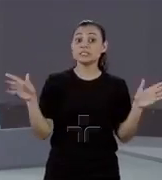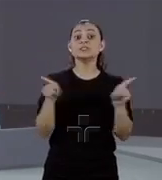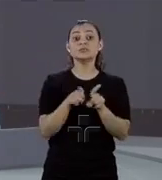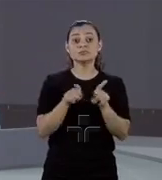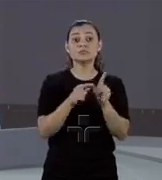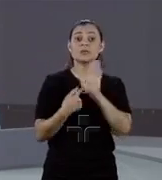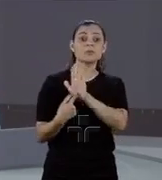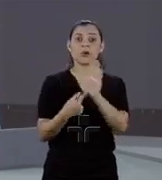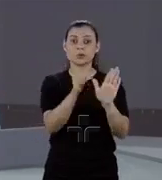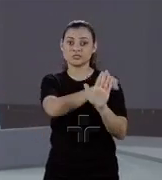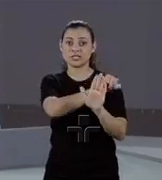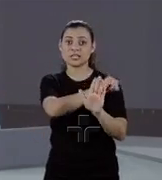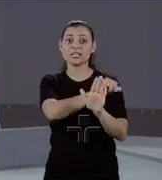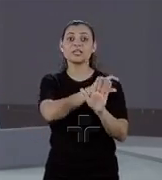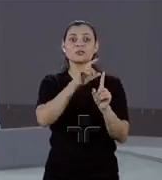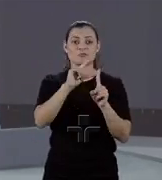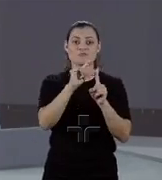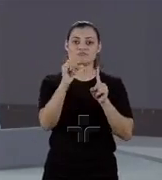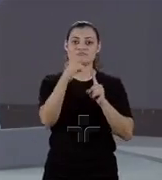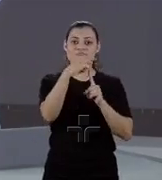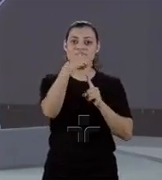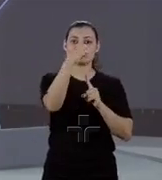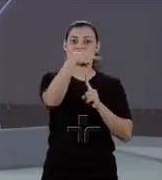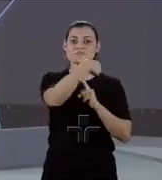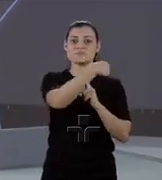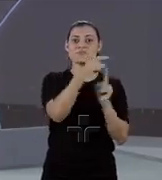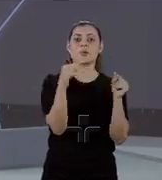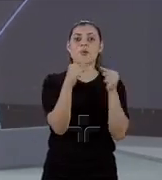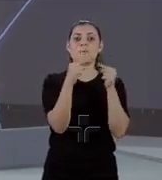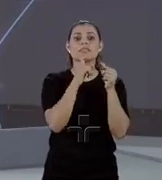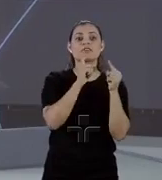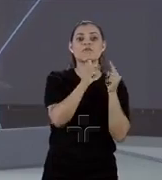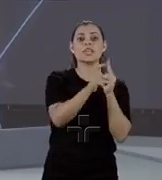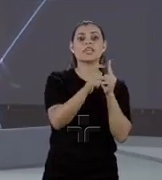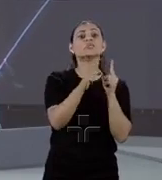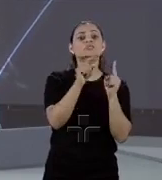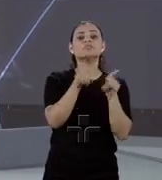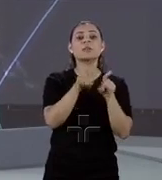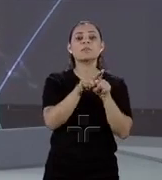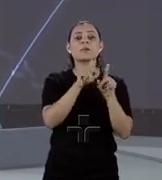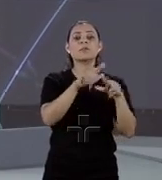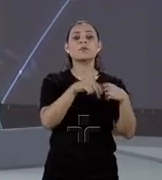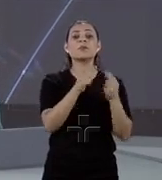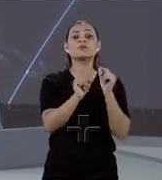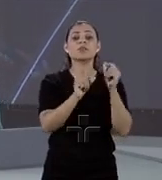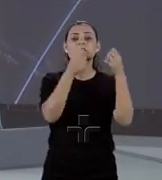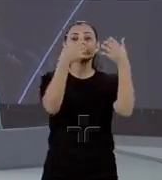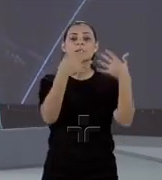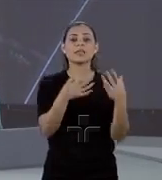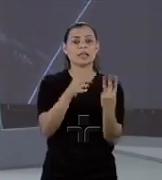Patrício, padroeiro da Irlanda. A cor verde estaria ligada ao trevo de 3 folhas que ele usava para explicar a